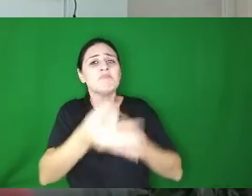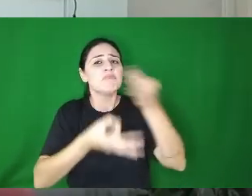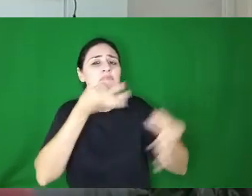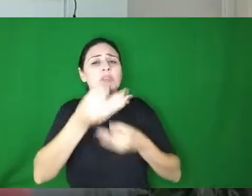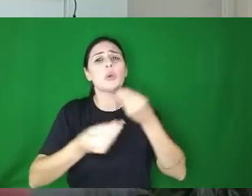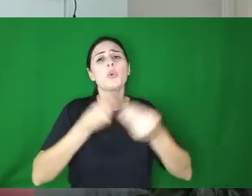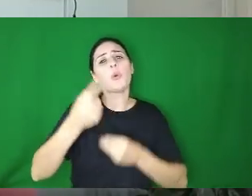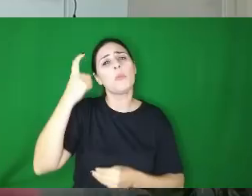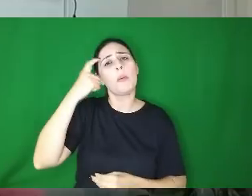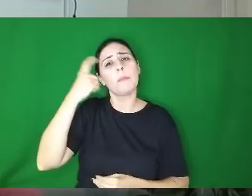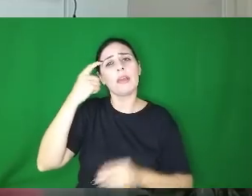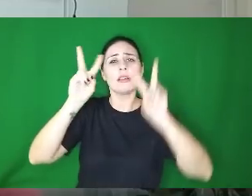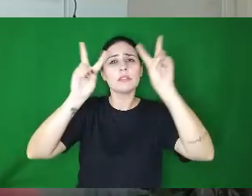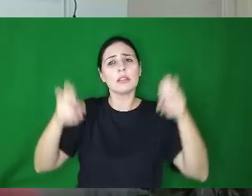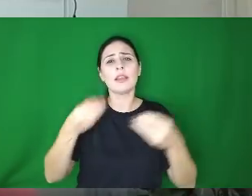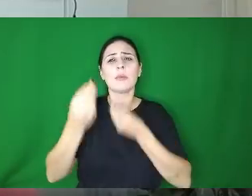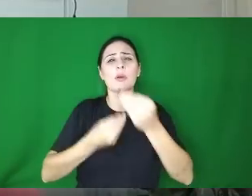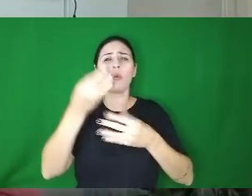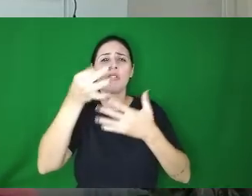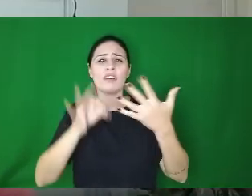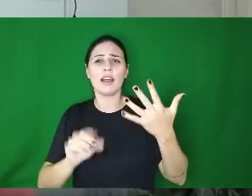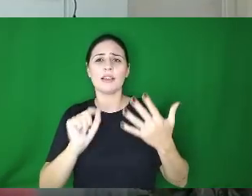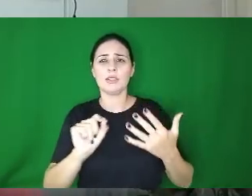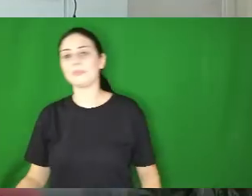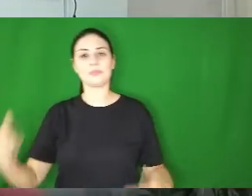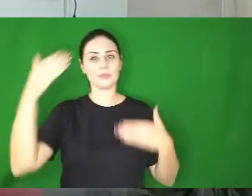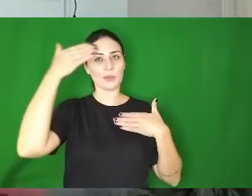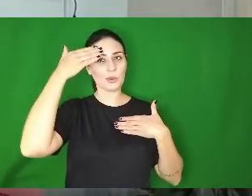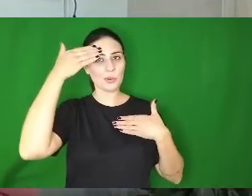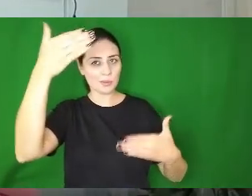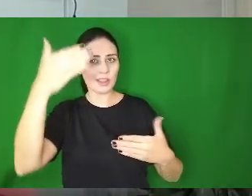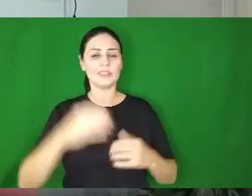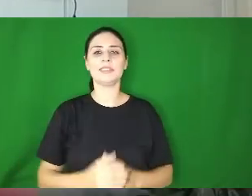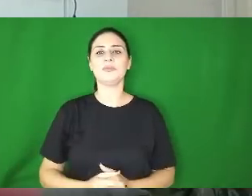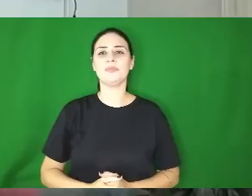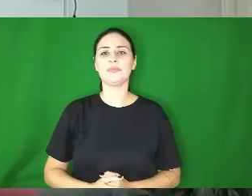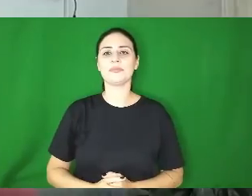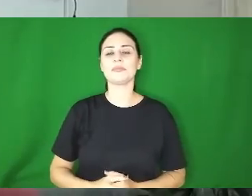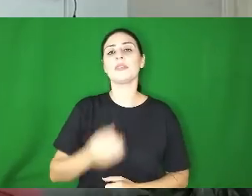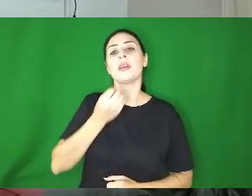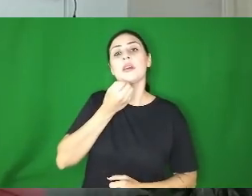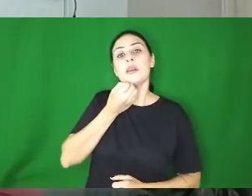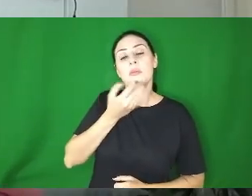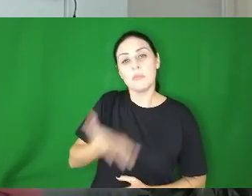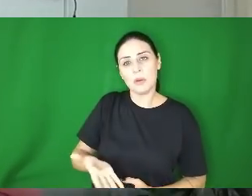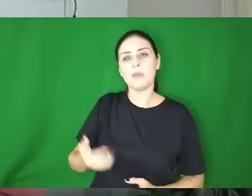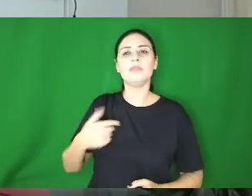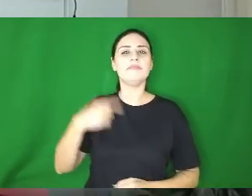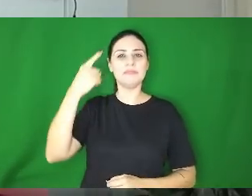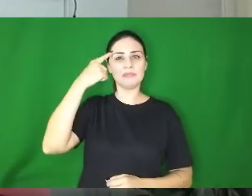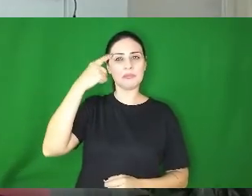alinhamento, nesses meios que nós temos, atividade impressa, às vezes o WhatsApp, que nem todas as crianças têm condição de